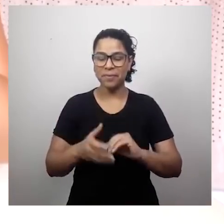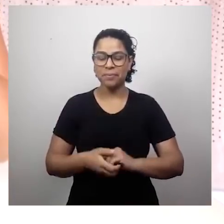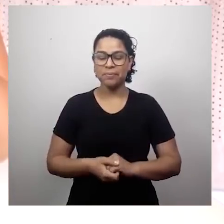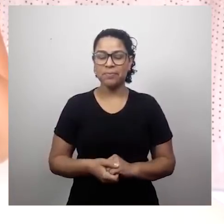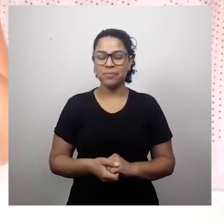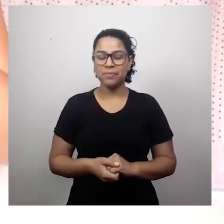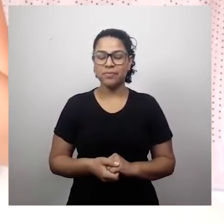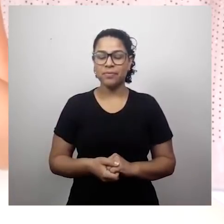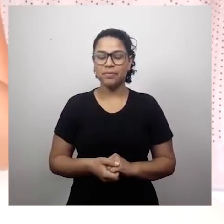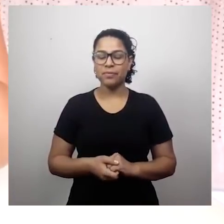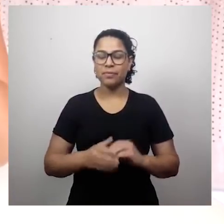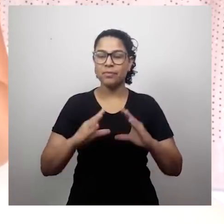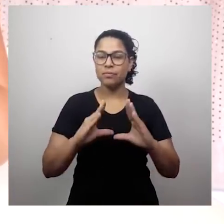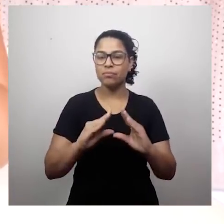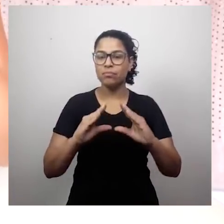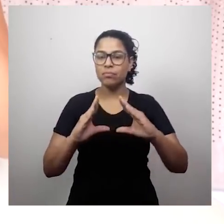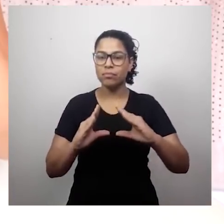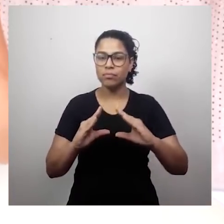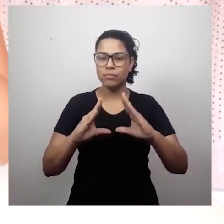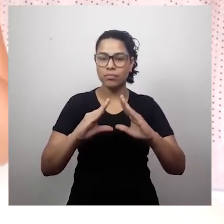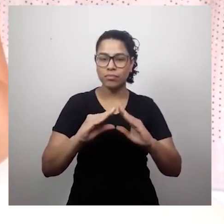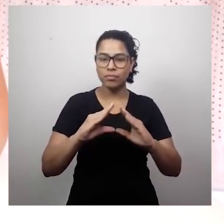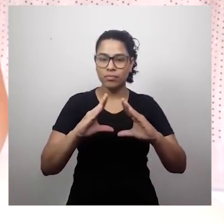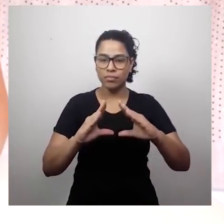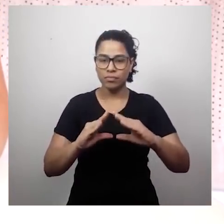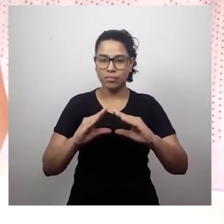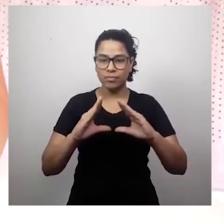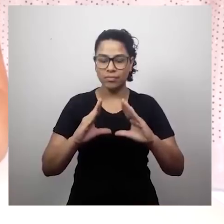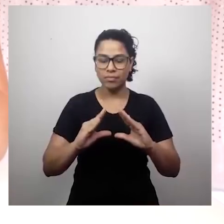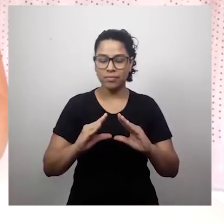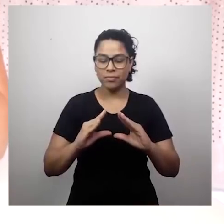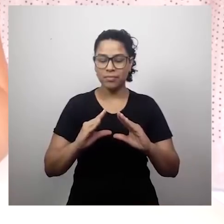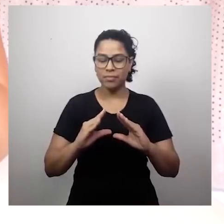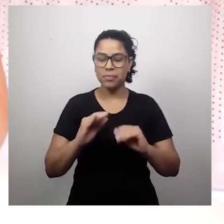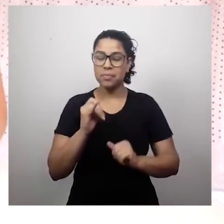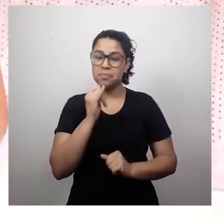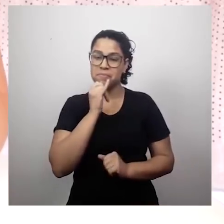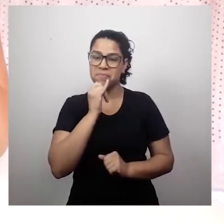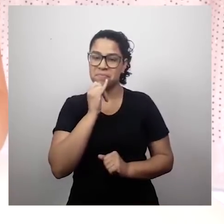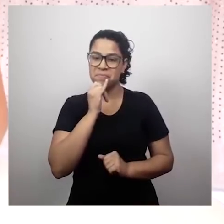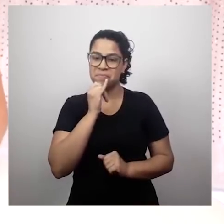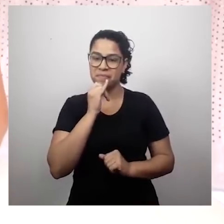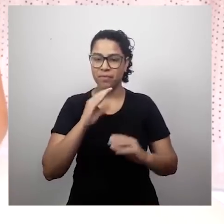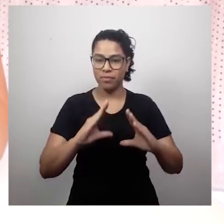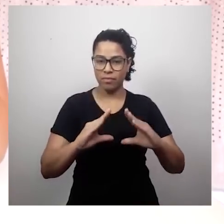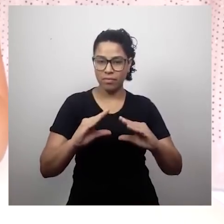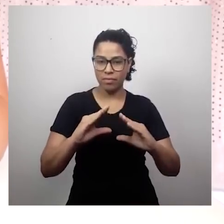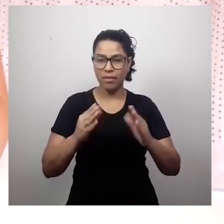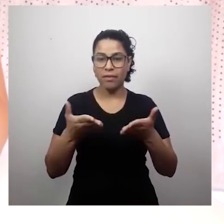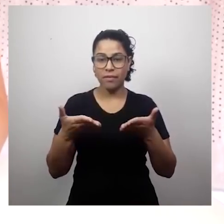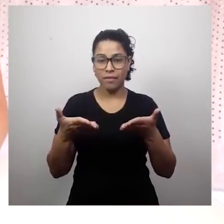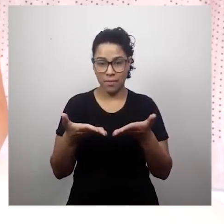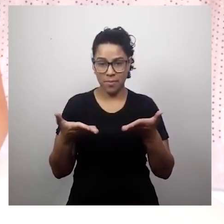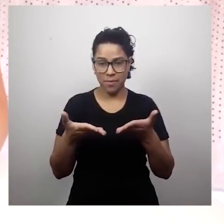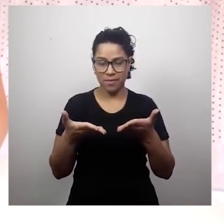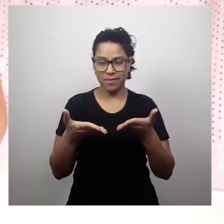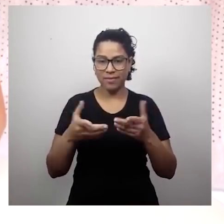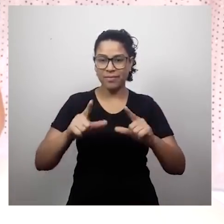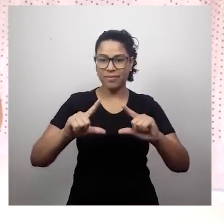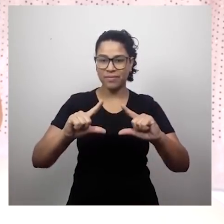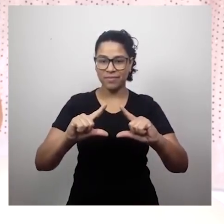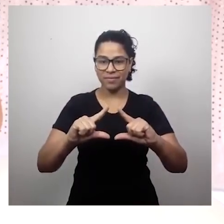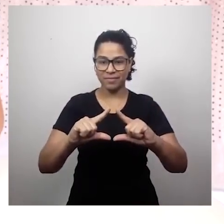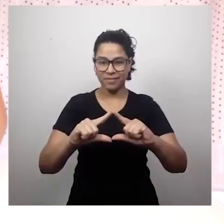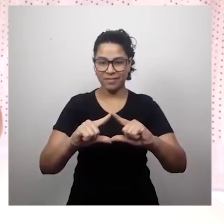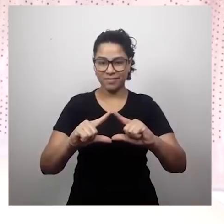pedacinho. Você pode ir amassando, moldando, como por exemplo esse que eu estou construindo agora,